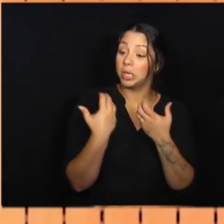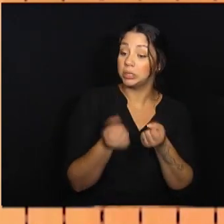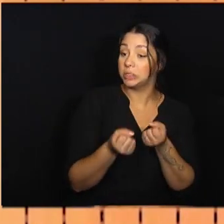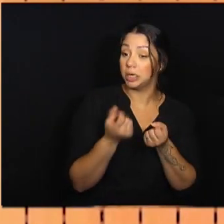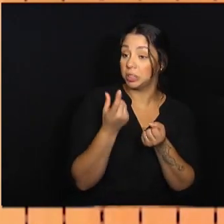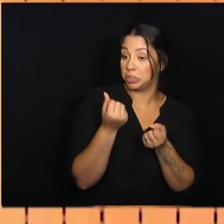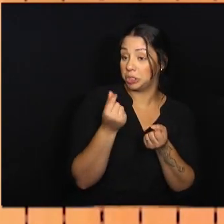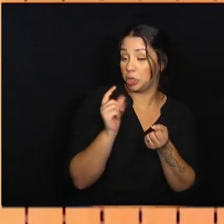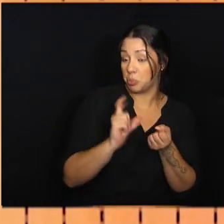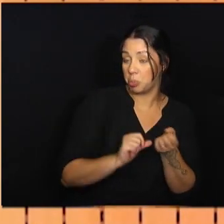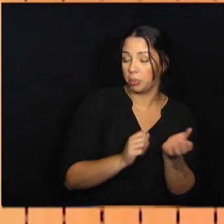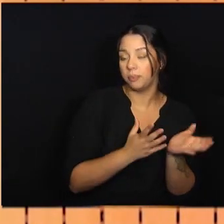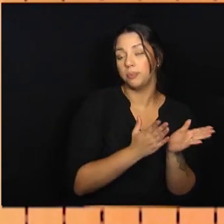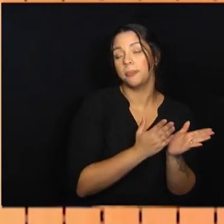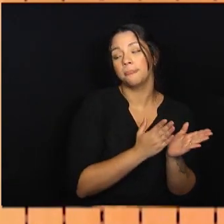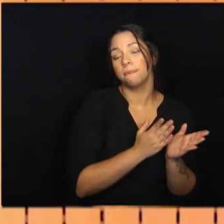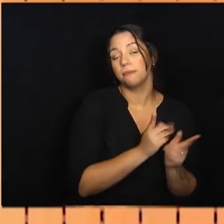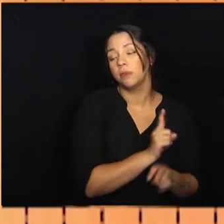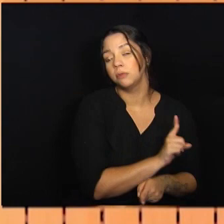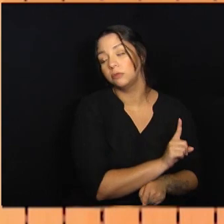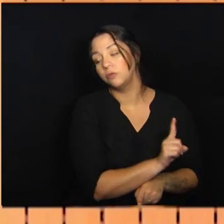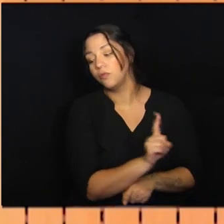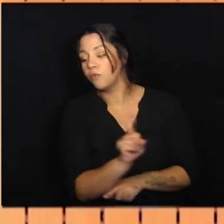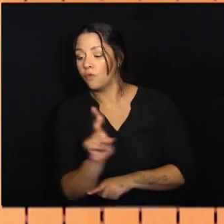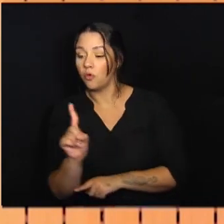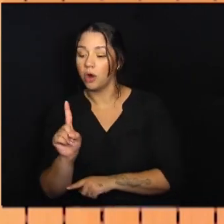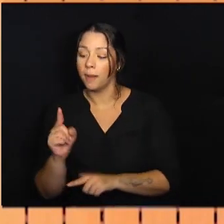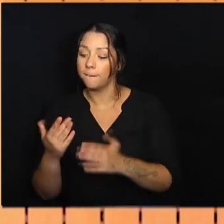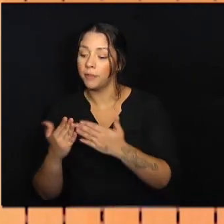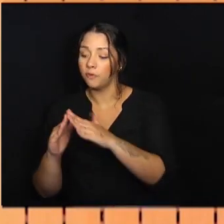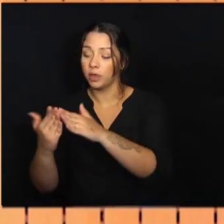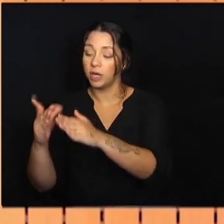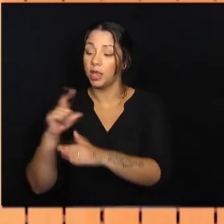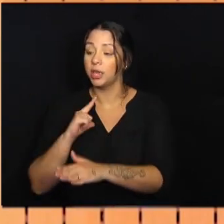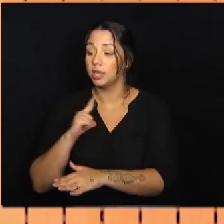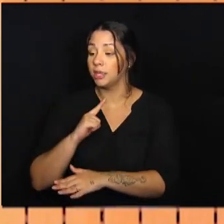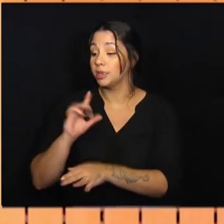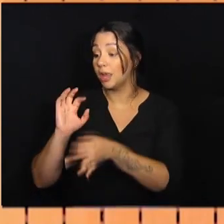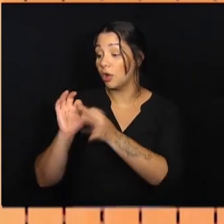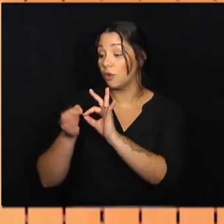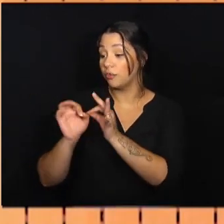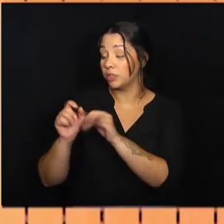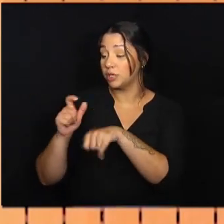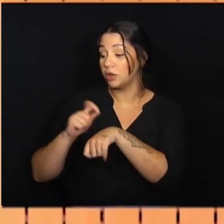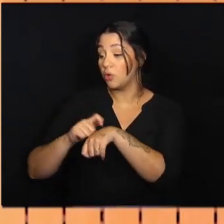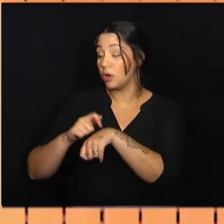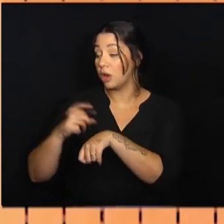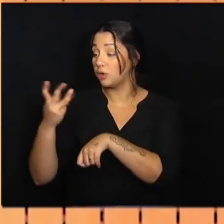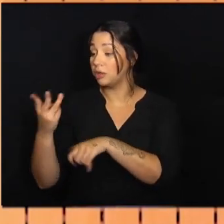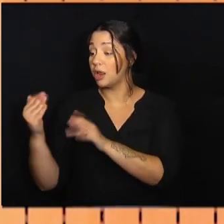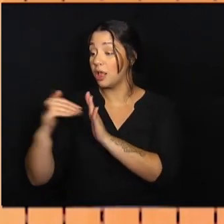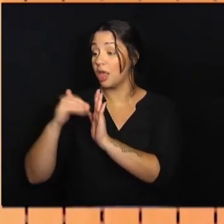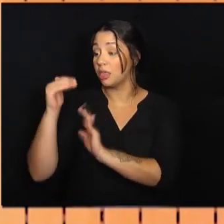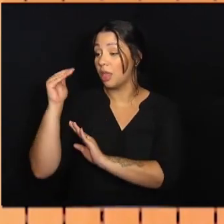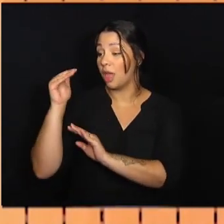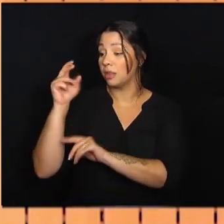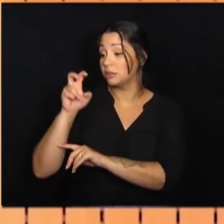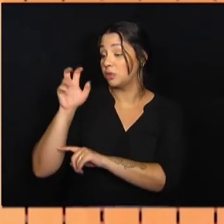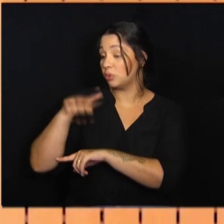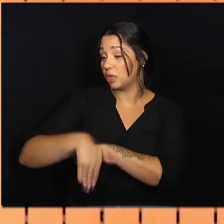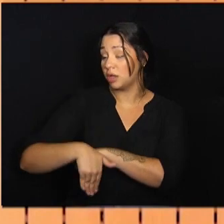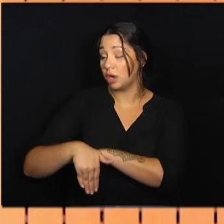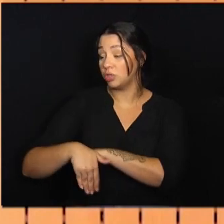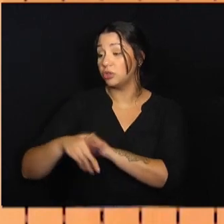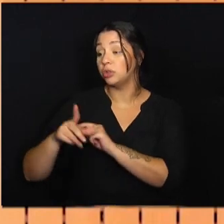vai num bairro de periferia, e ele trabalha lá, faz uma oficina cultural, das 3 às 5 da tarde, e vai embora. Quando ele